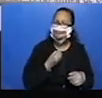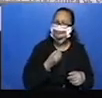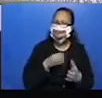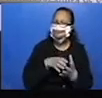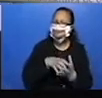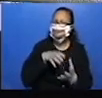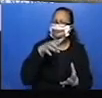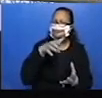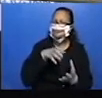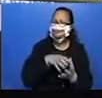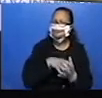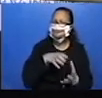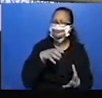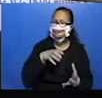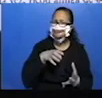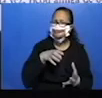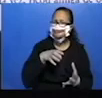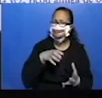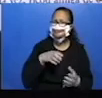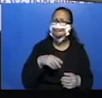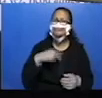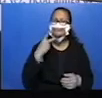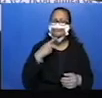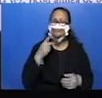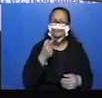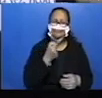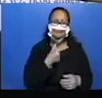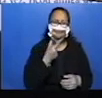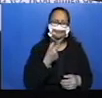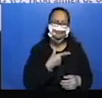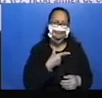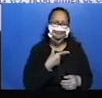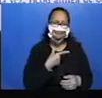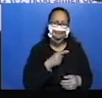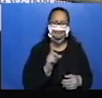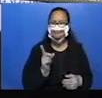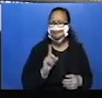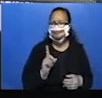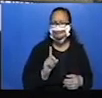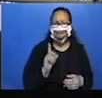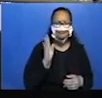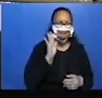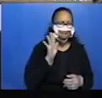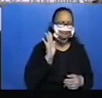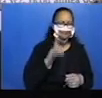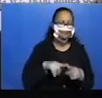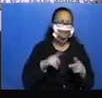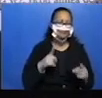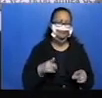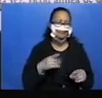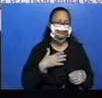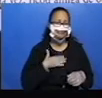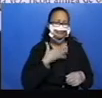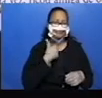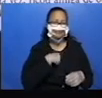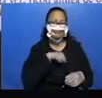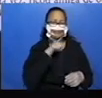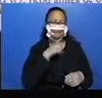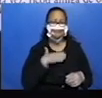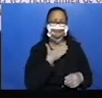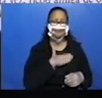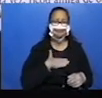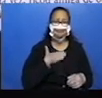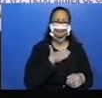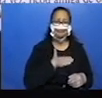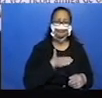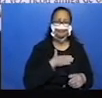contando piadas, nas quais ninguém achava graça, mas meu pai gostava muito, é claro, e assim